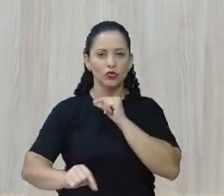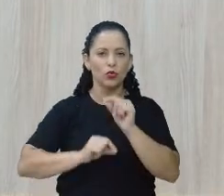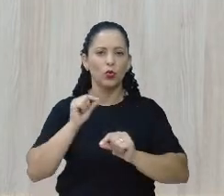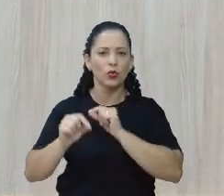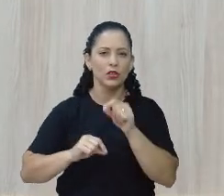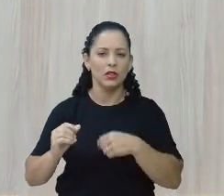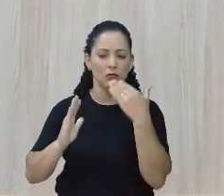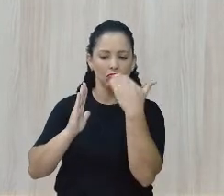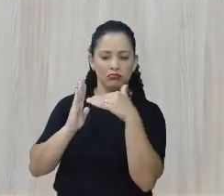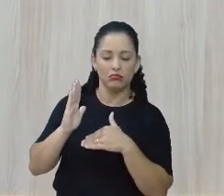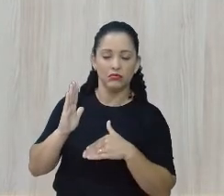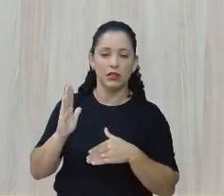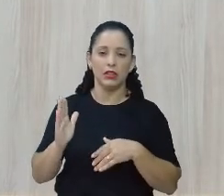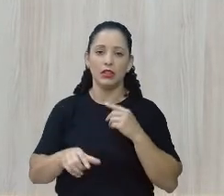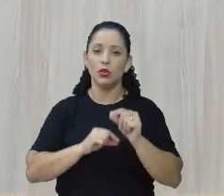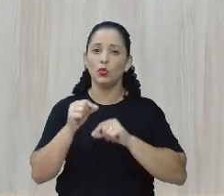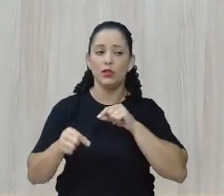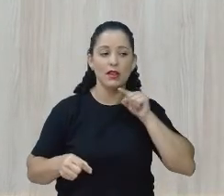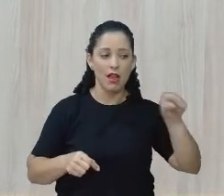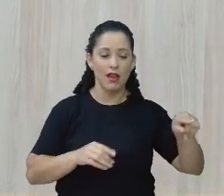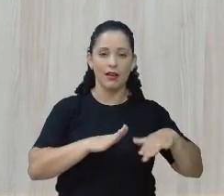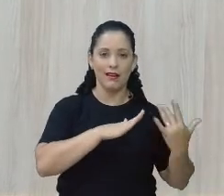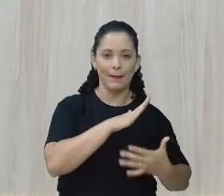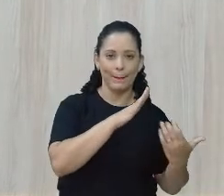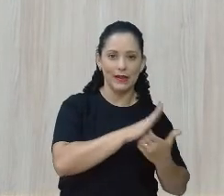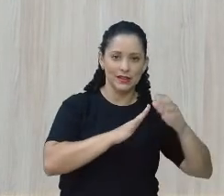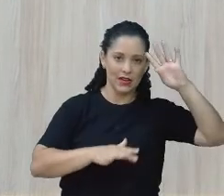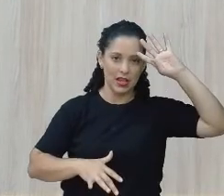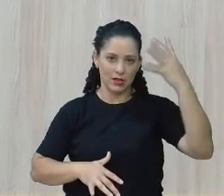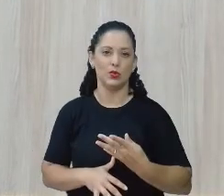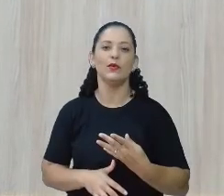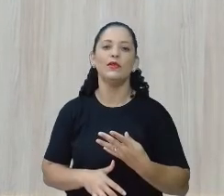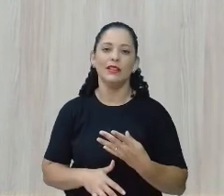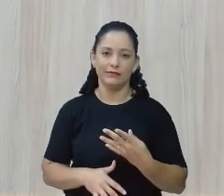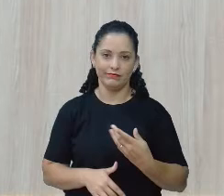e com o que a empresa pode fornecer para resolver